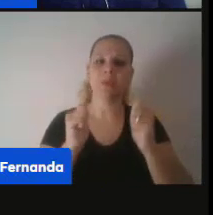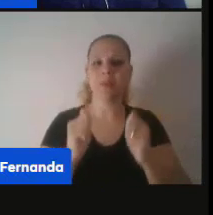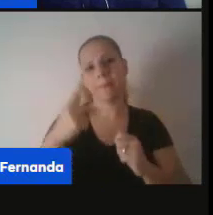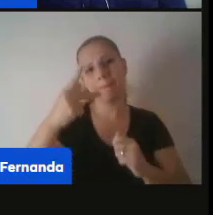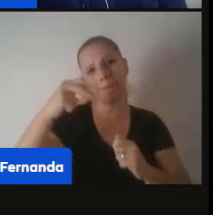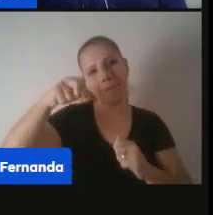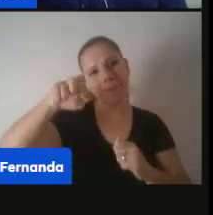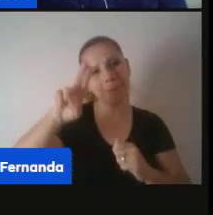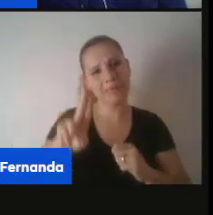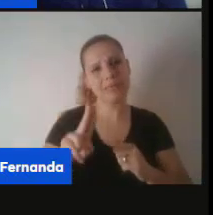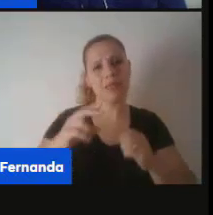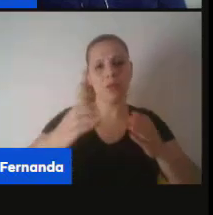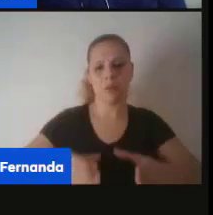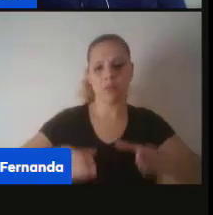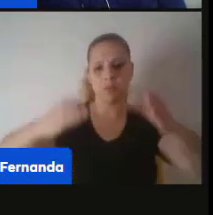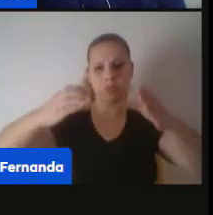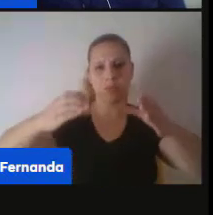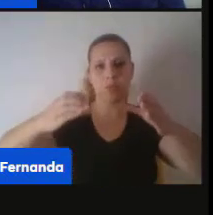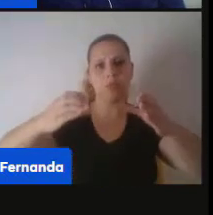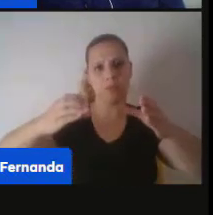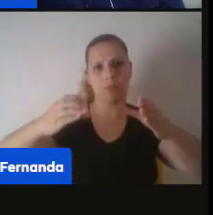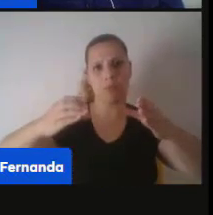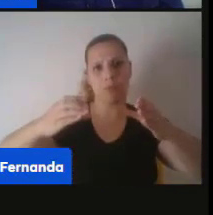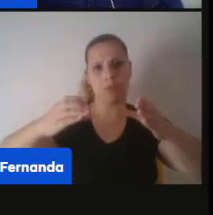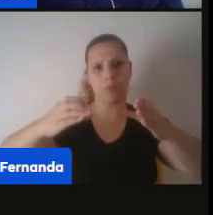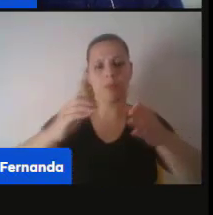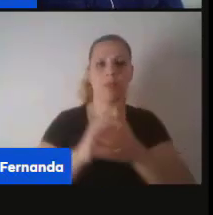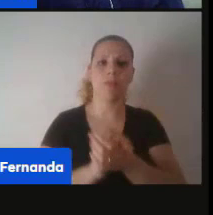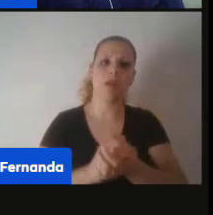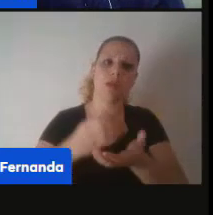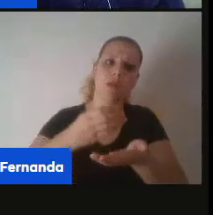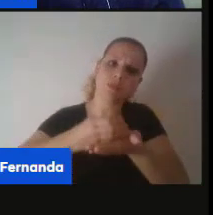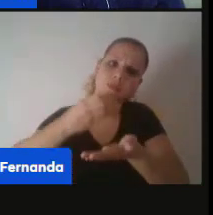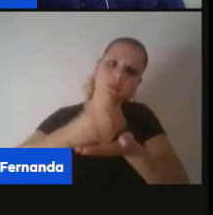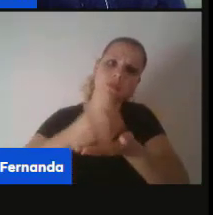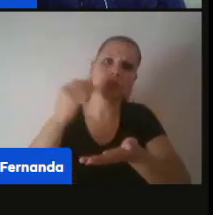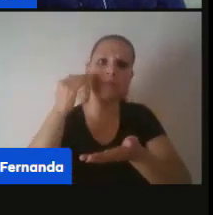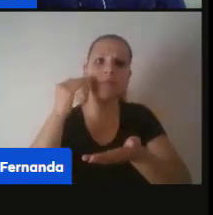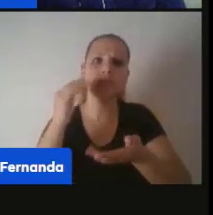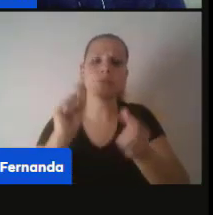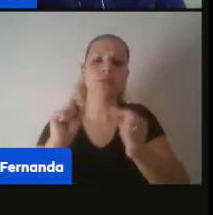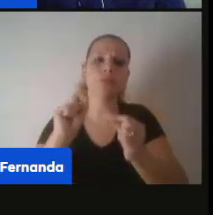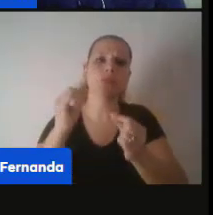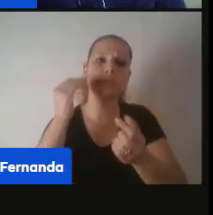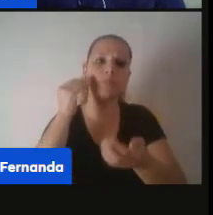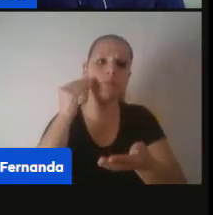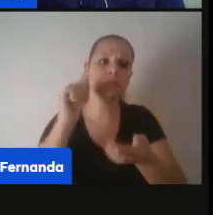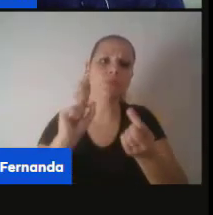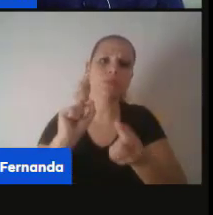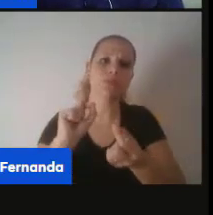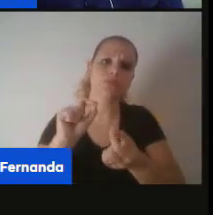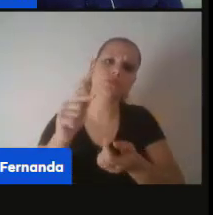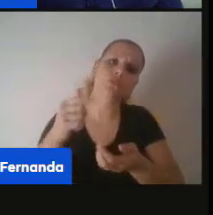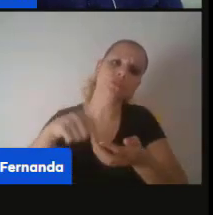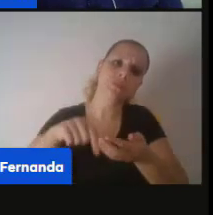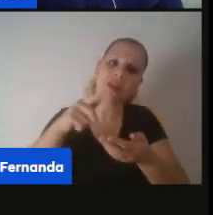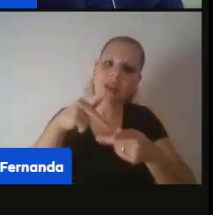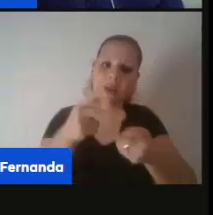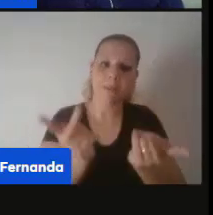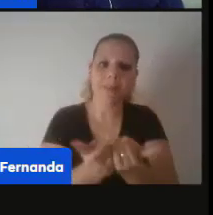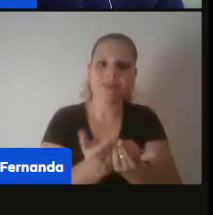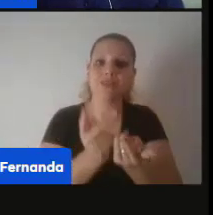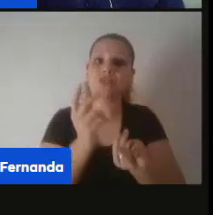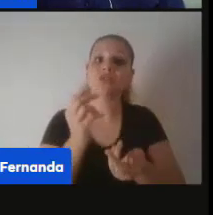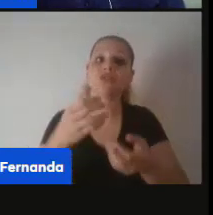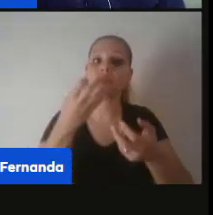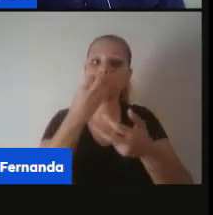balde, tambor, pote de plástico, e ali embaixo a gente pode visualizar ali, bebedouro de animal. Tá? Nós tivemos